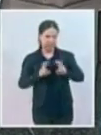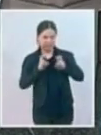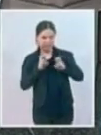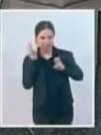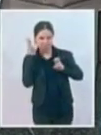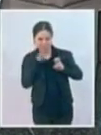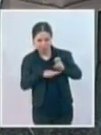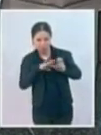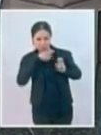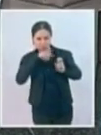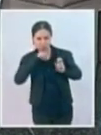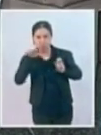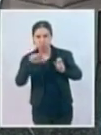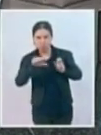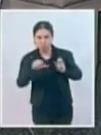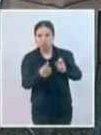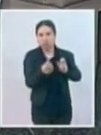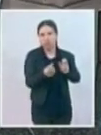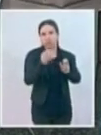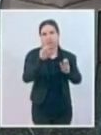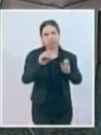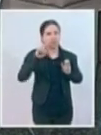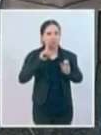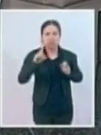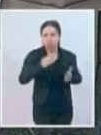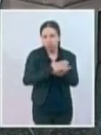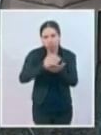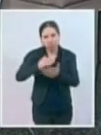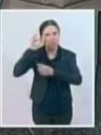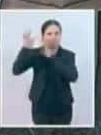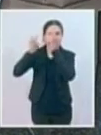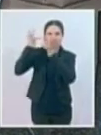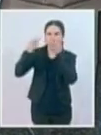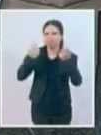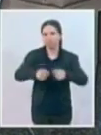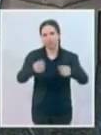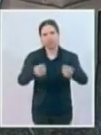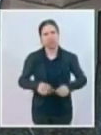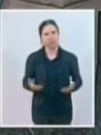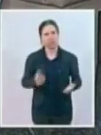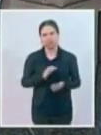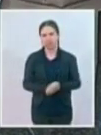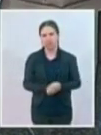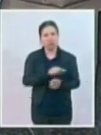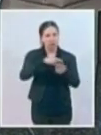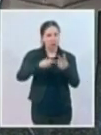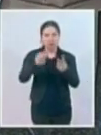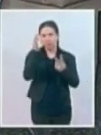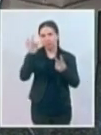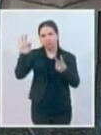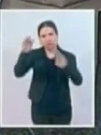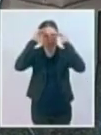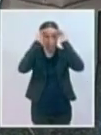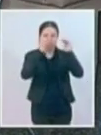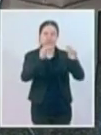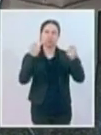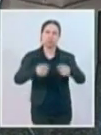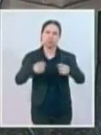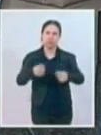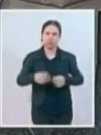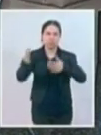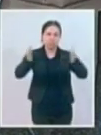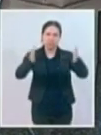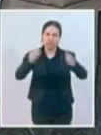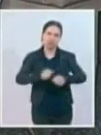que nos 60 dias se deu início ao tratamento. Né? Isso. Quer dizer, o cumprimento das duas leis federais que versam sobre esses prazos, tanto